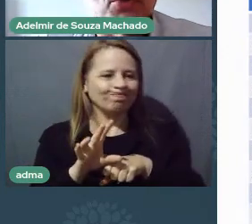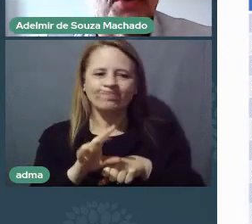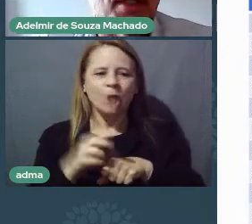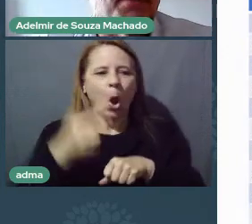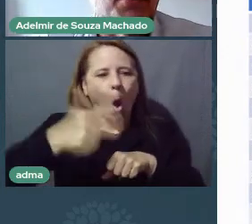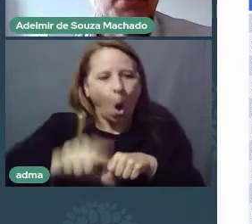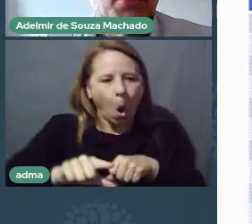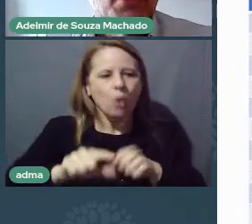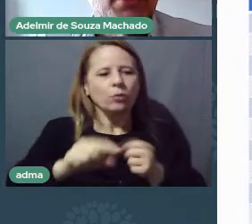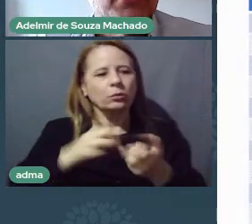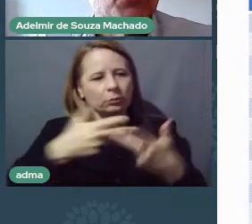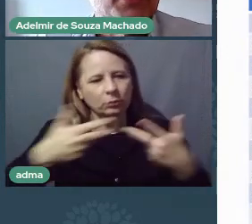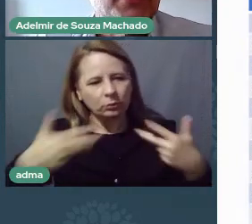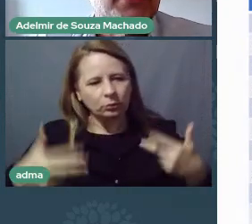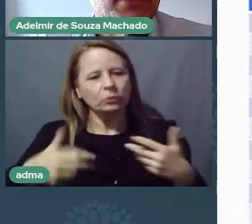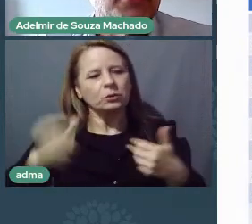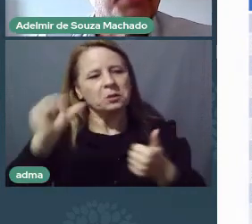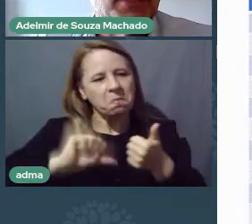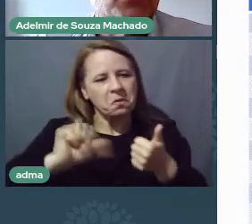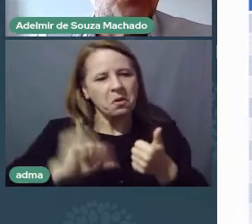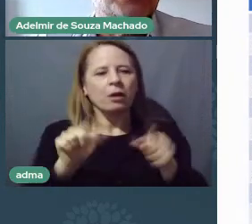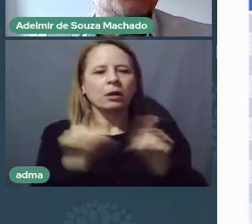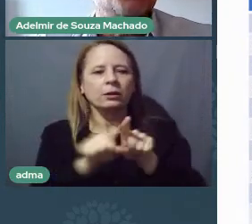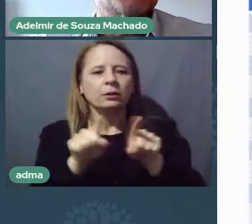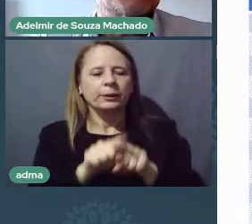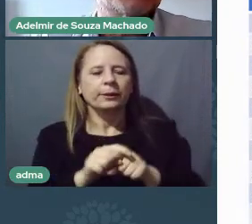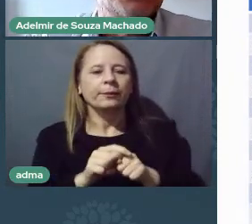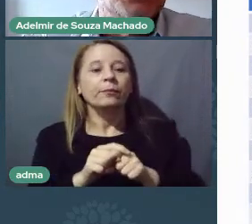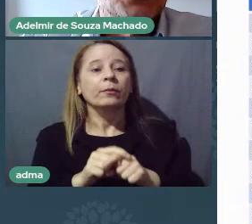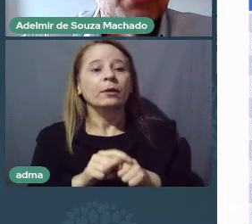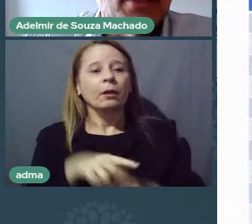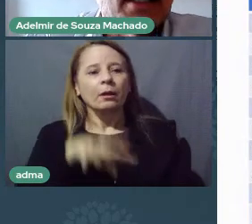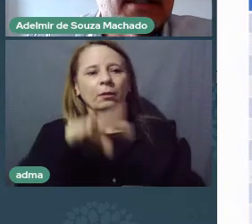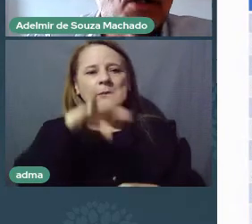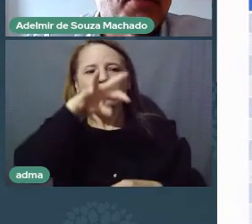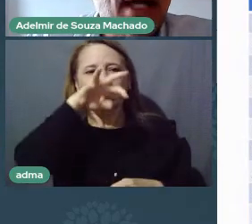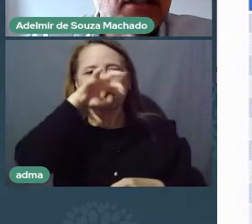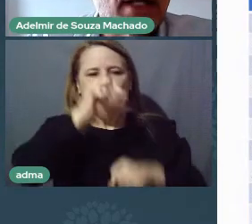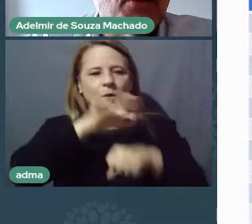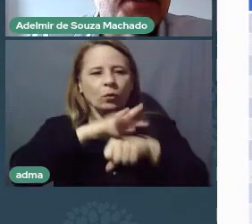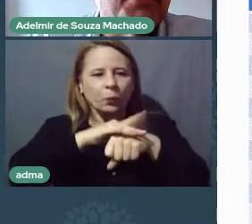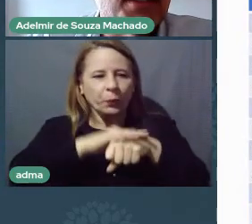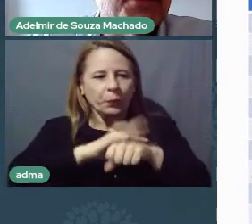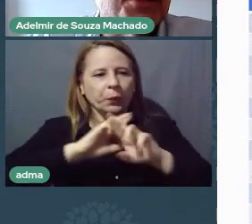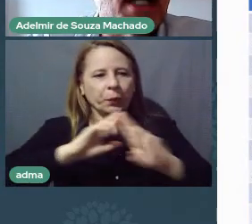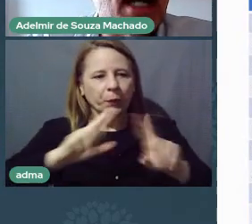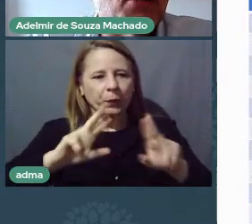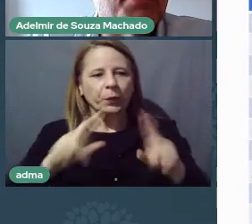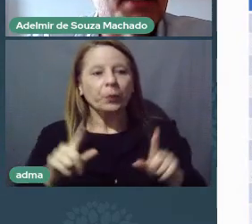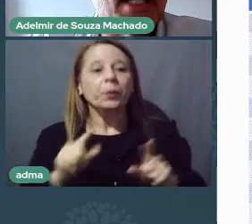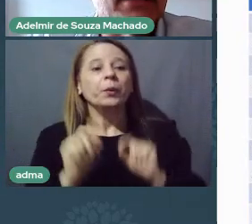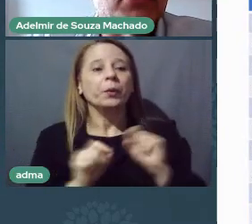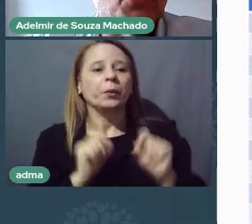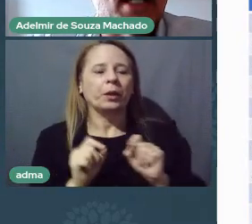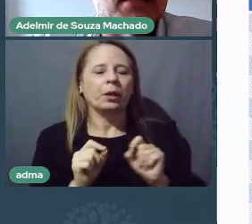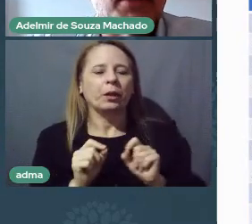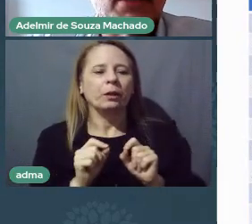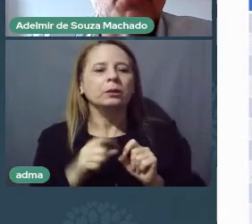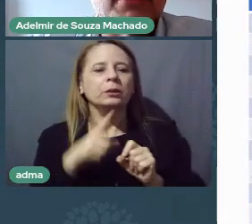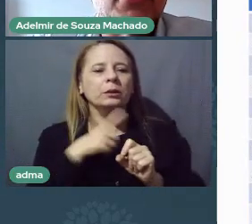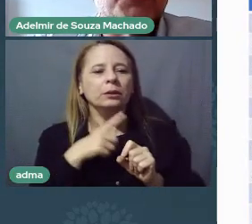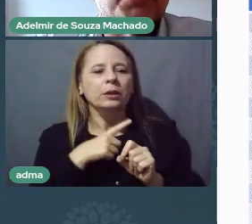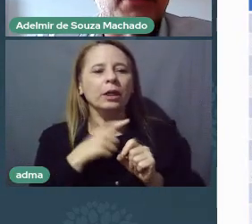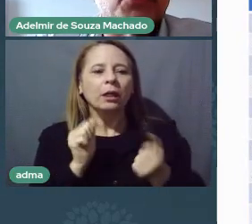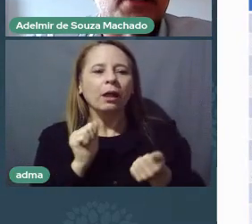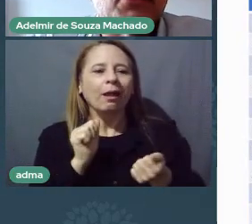ao longo do tempo. E as doenças respiratórias outras, olha, elas são mais frequentemente acompanhadas com a